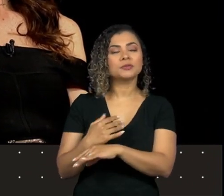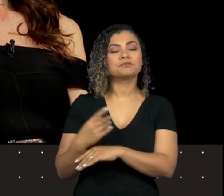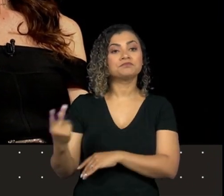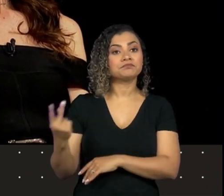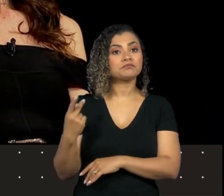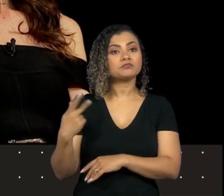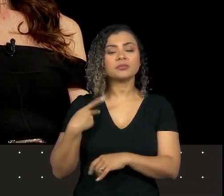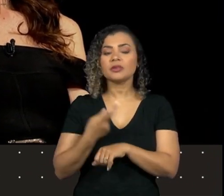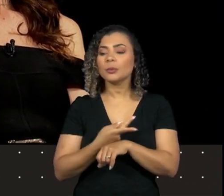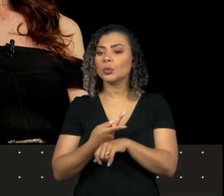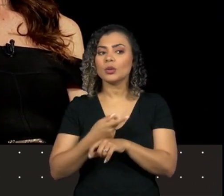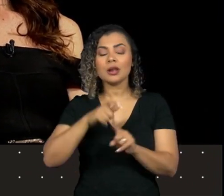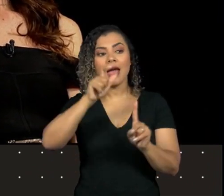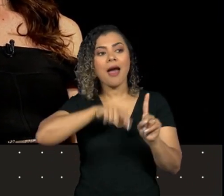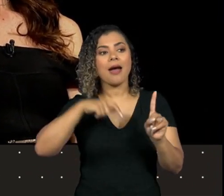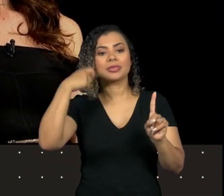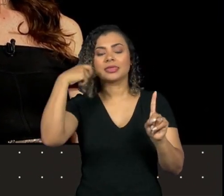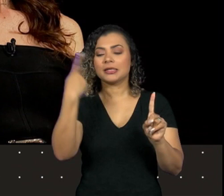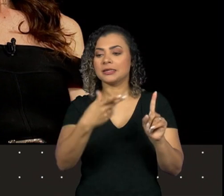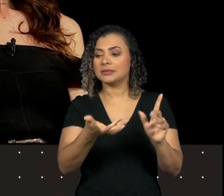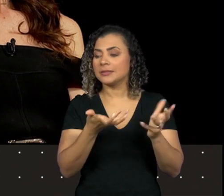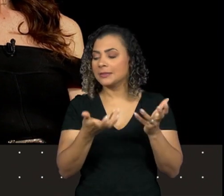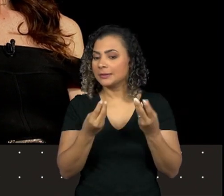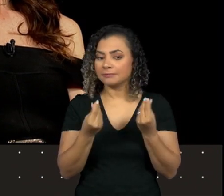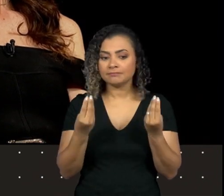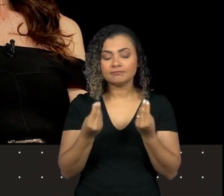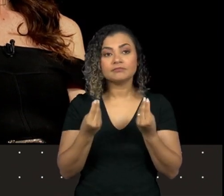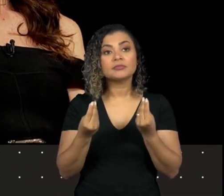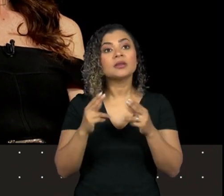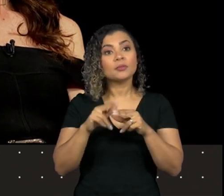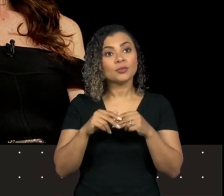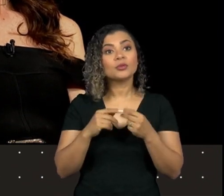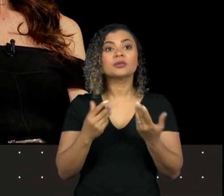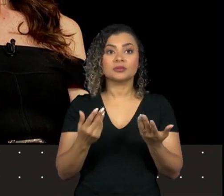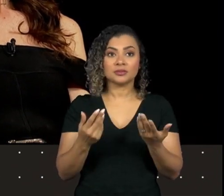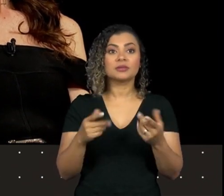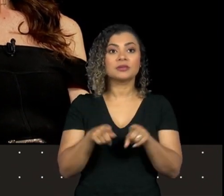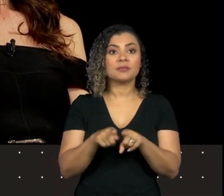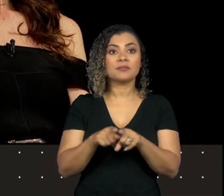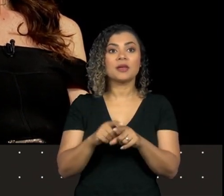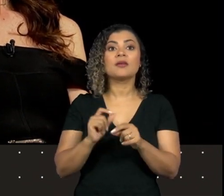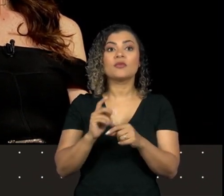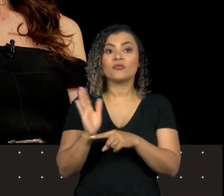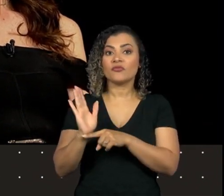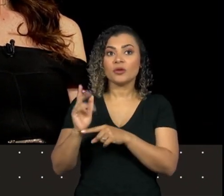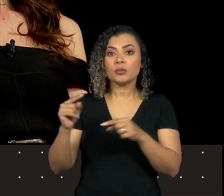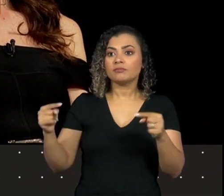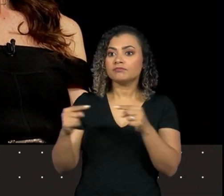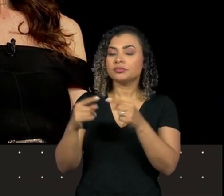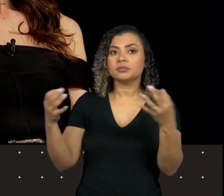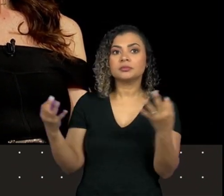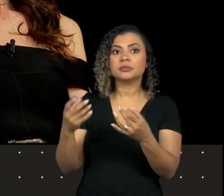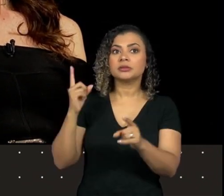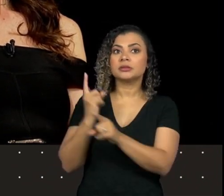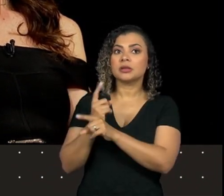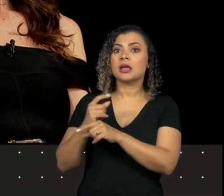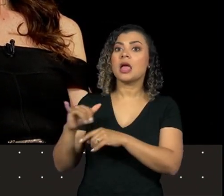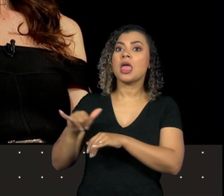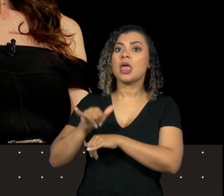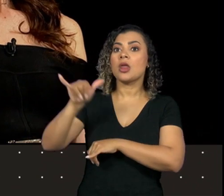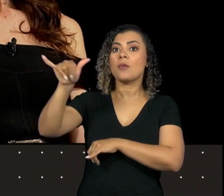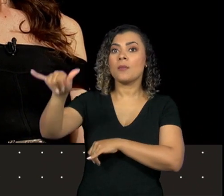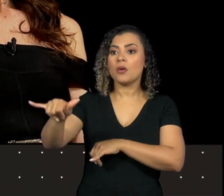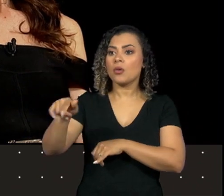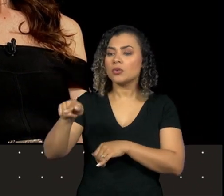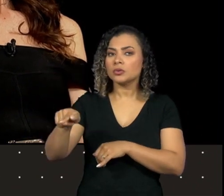em busca de uma atriz para aquela personagem, e o Heitor Dália, que é produtor do filme, encontrou a Ana no aeroporto, por acaso, e falou: